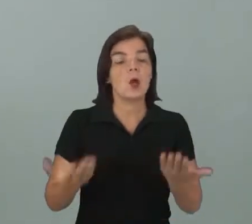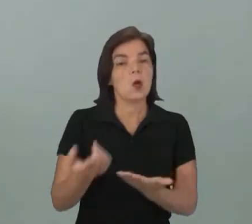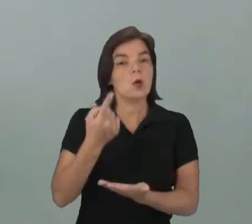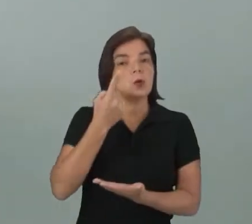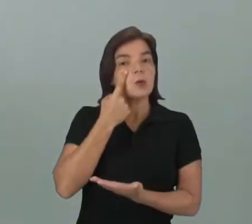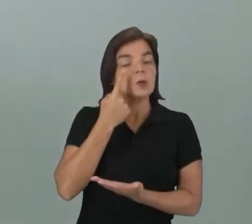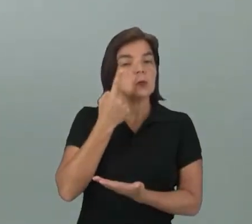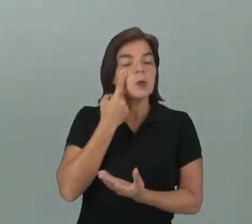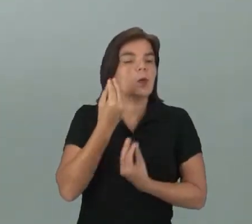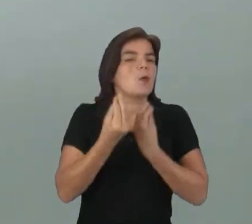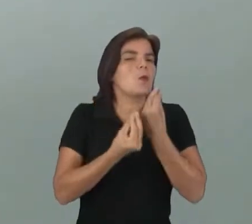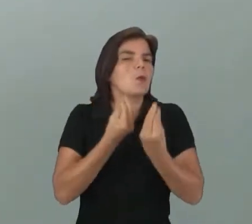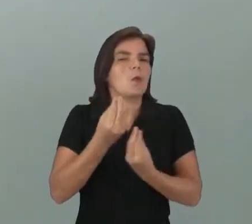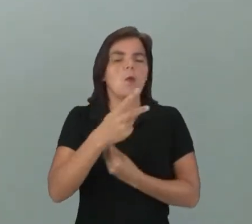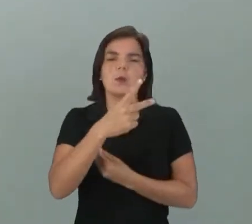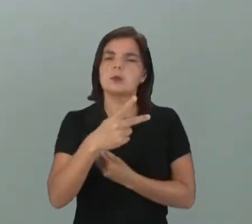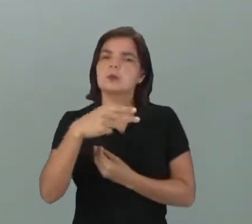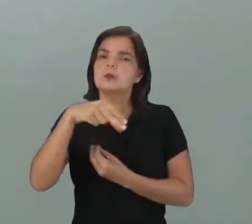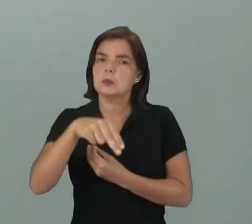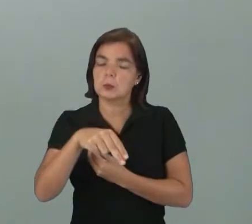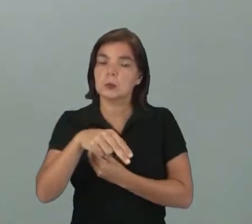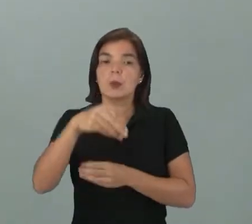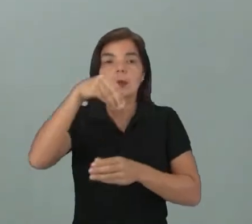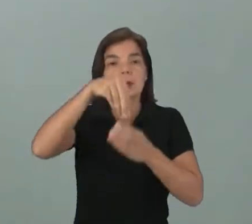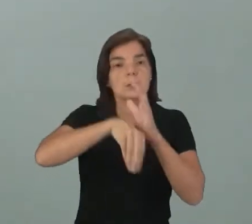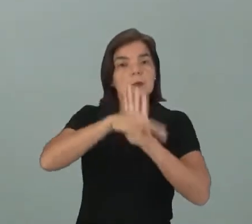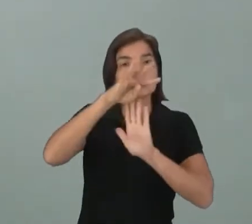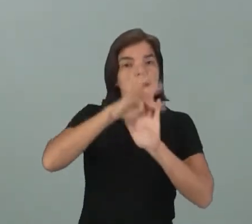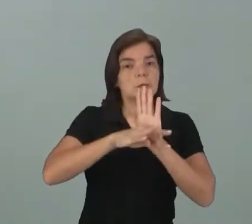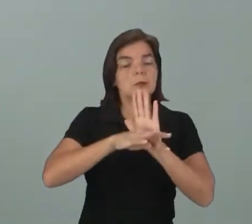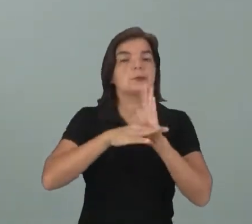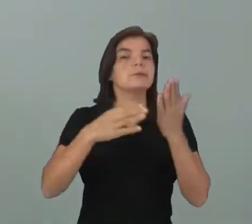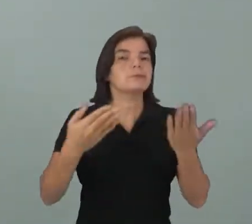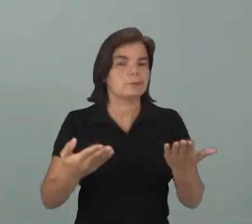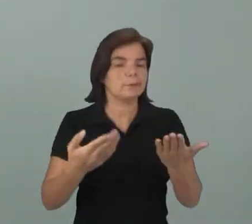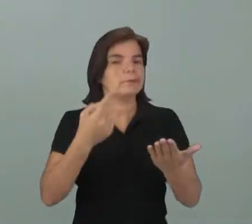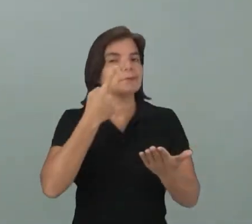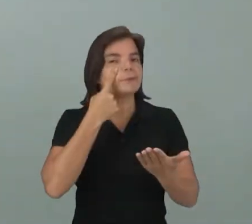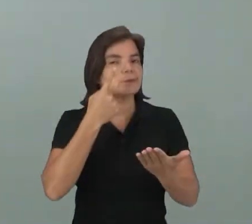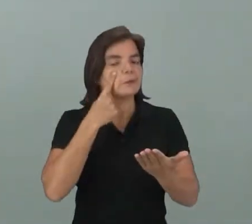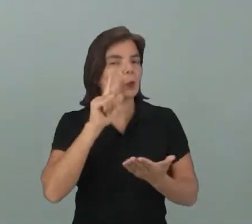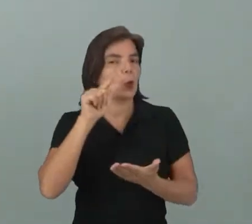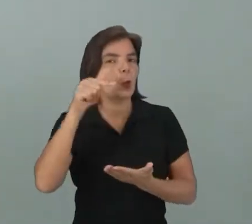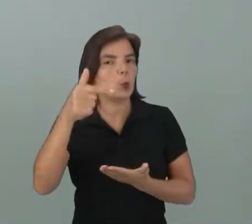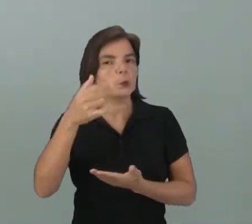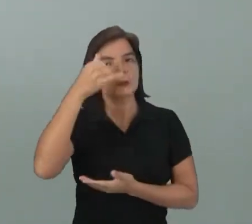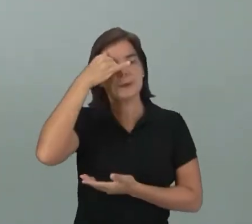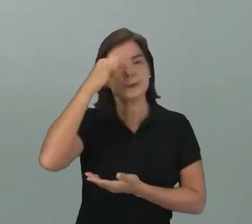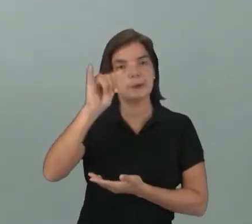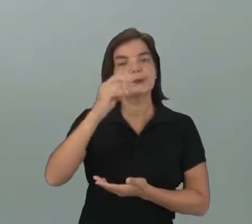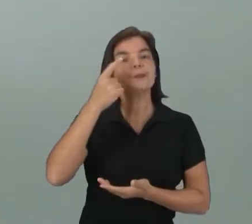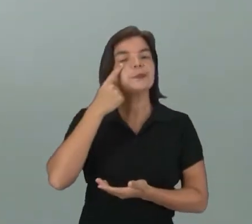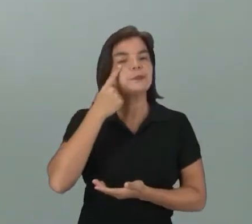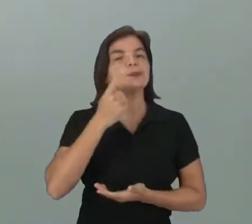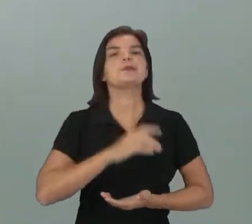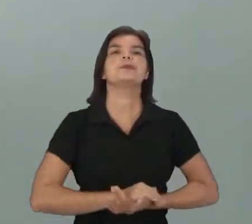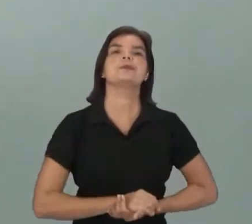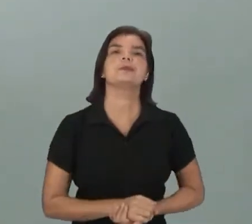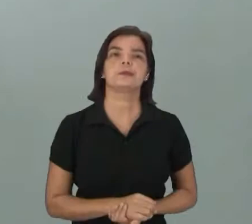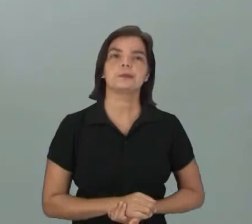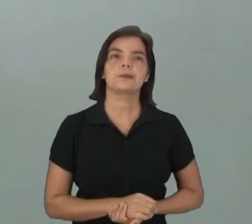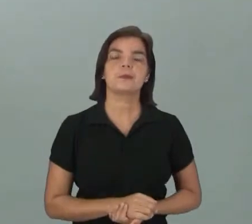Observe agora como estes pronomes funcionam dentro do texto, trazendo aí outras ideias.